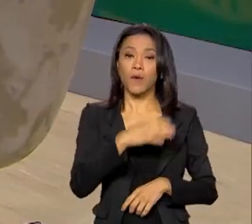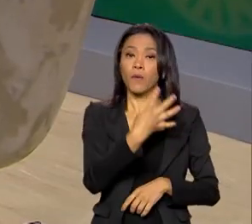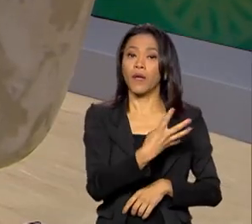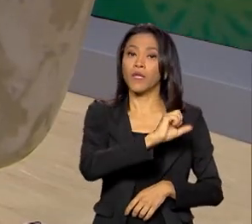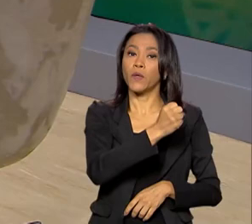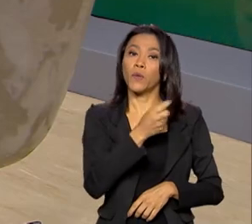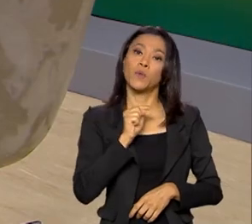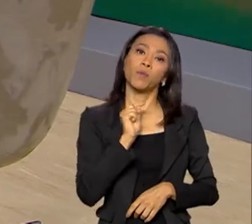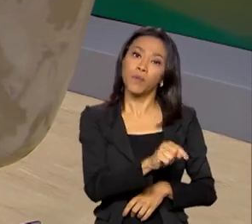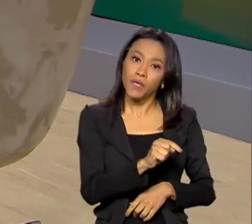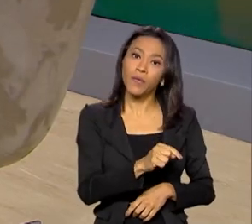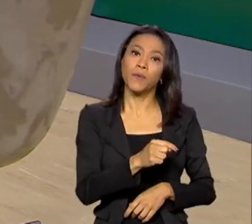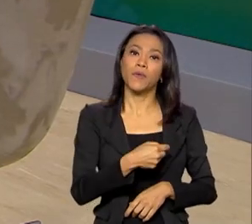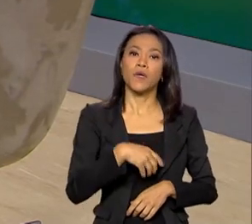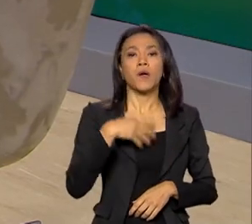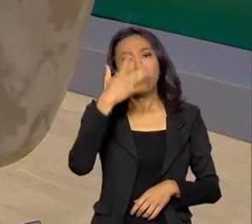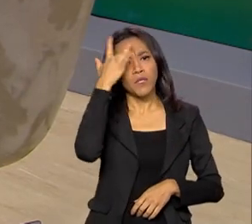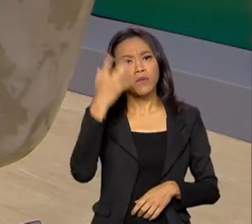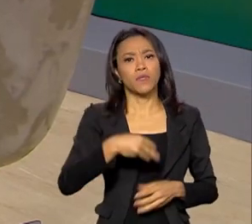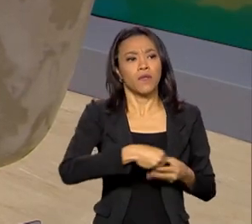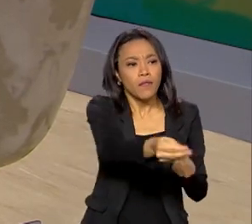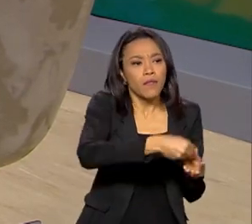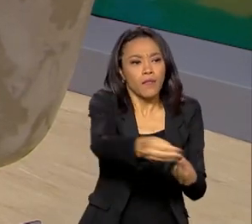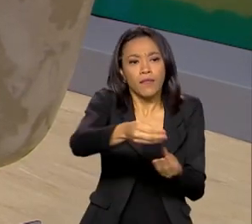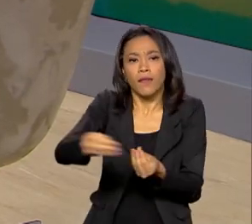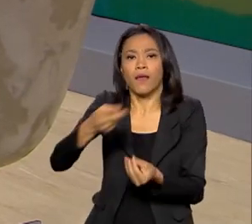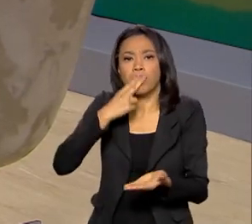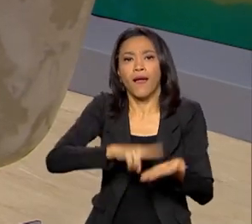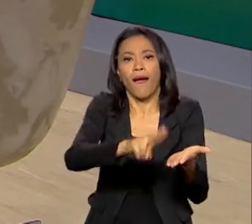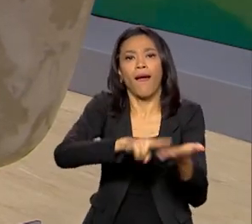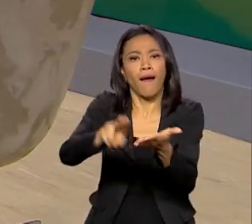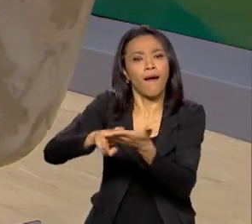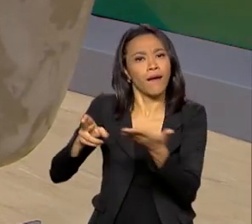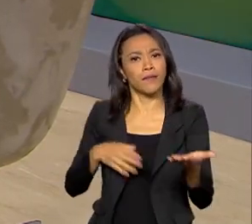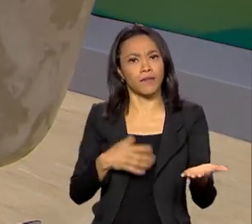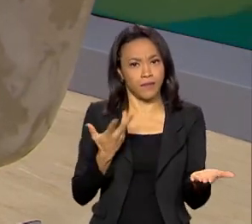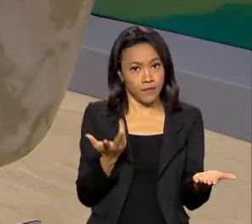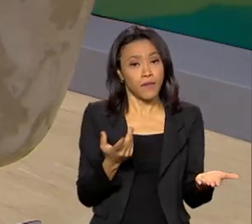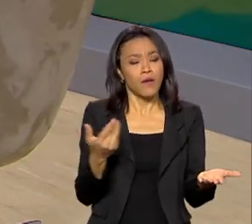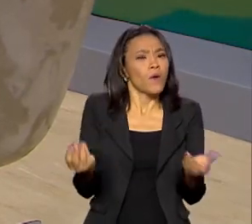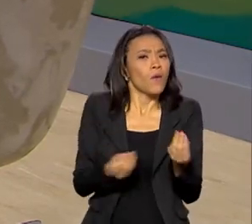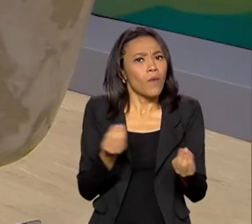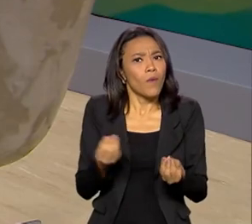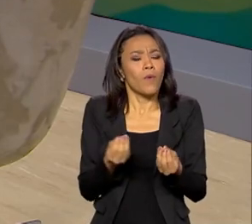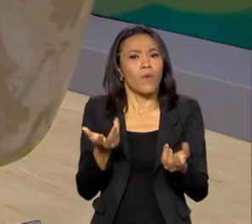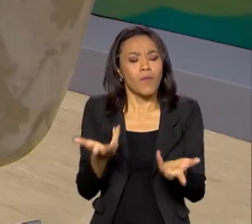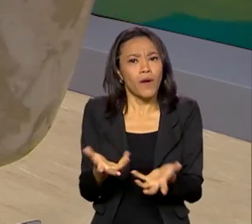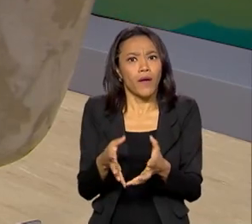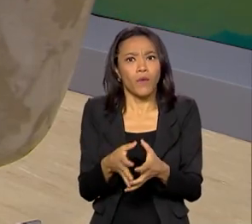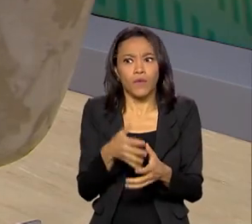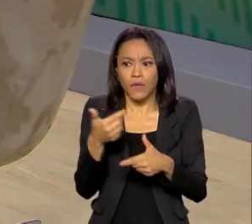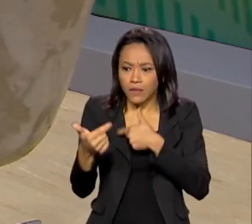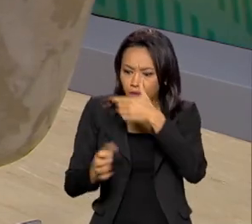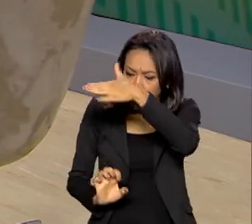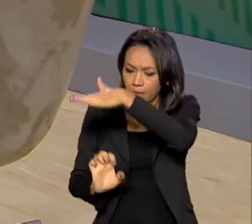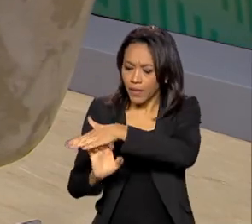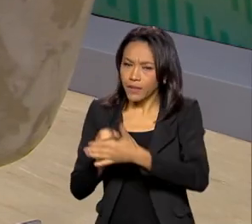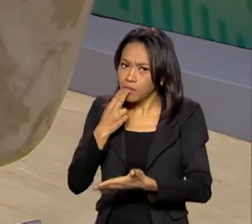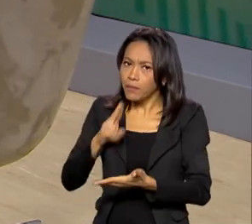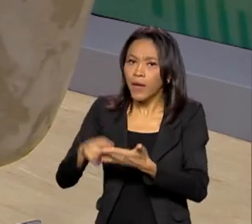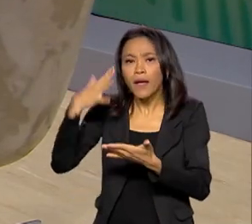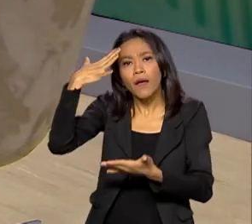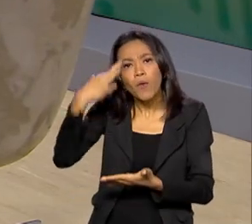48 mil deles carteiros. Queria que o senhor falasse um pouquinho das dimensões dos Correios, até para o telespectador que está nos acompanhando